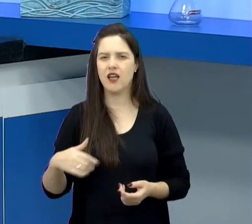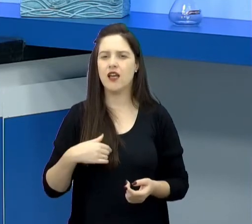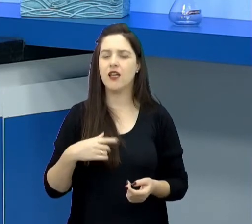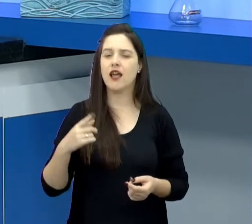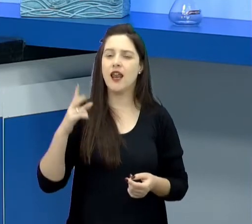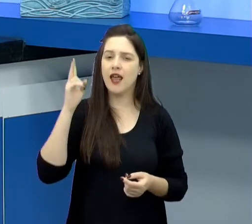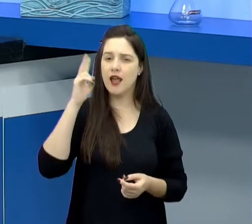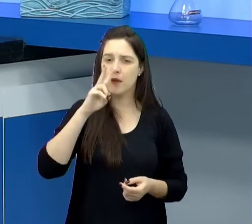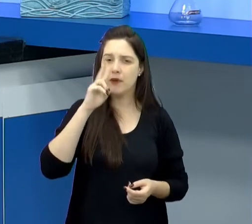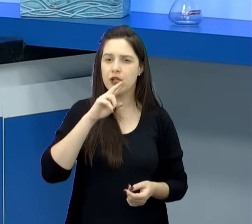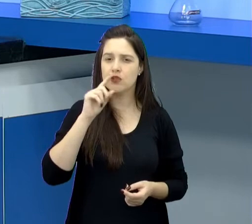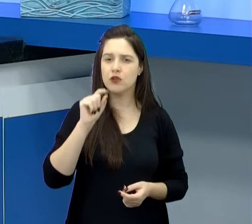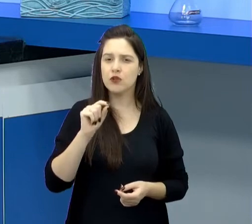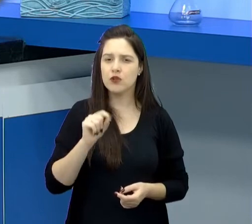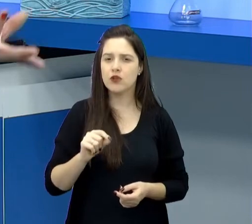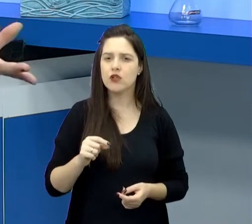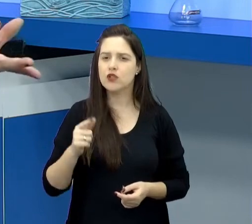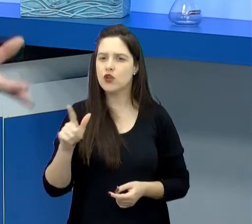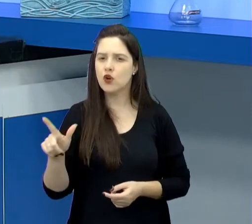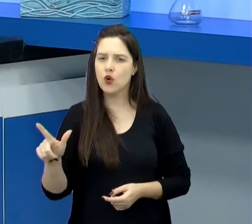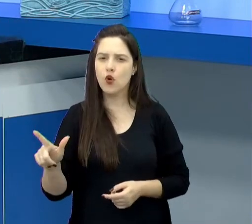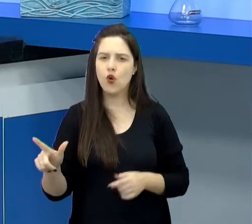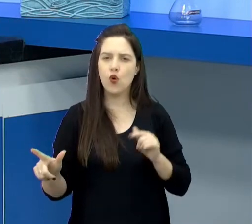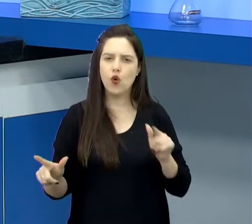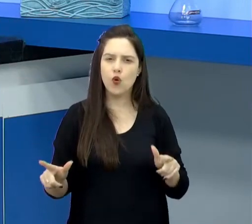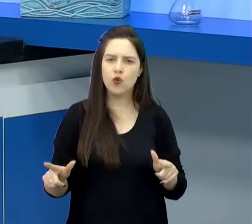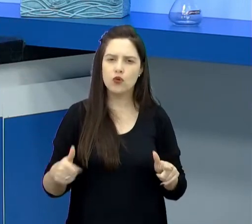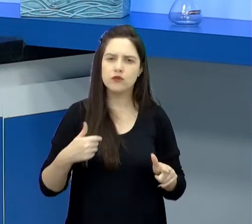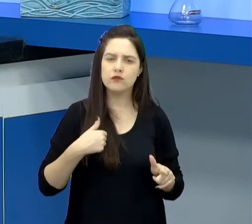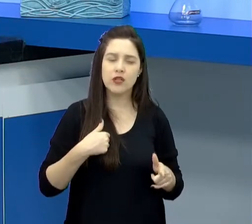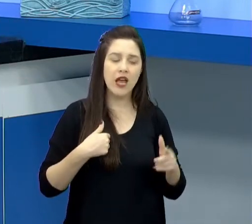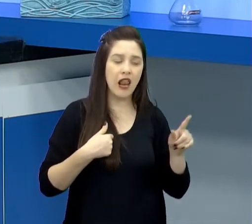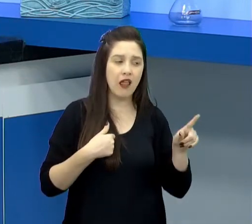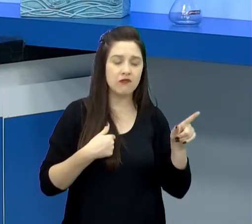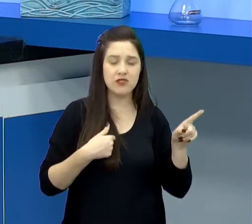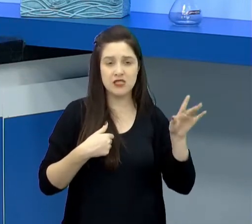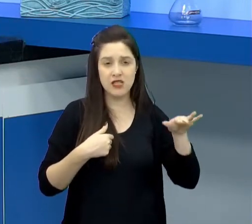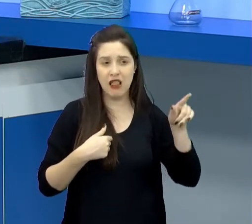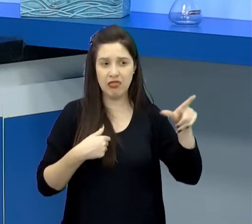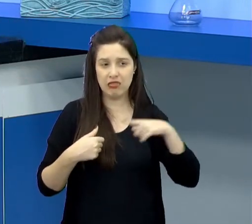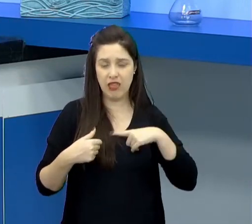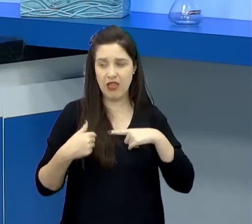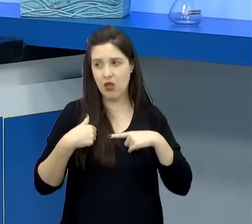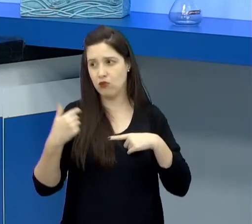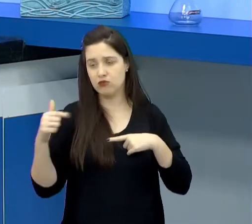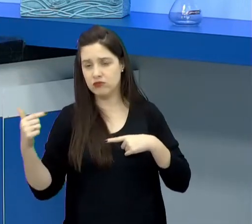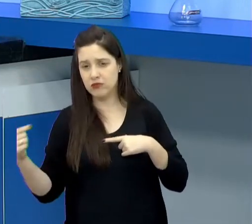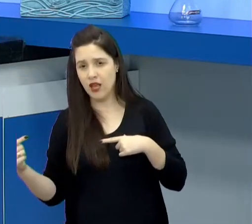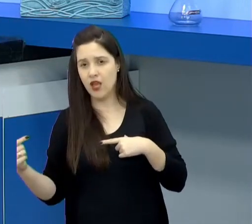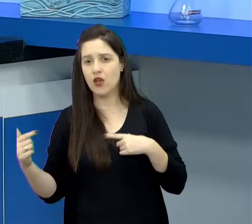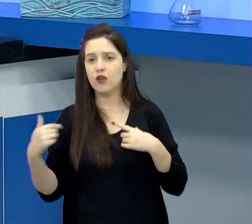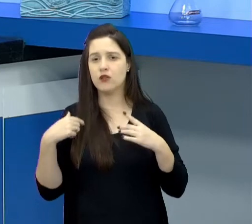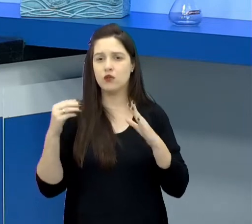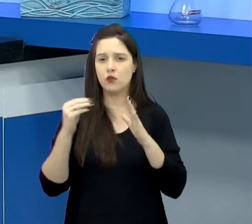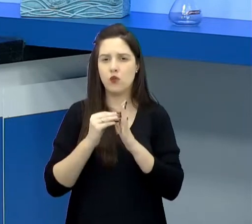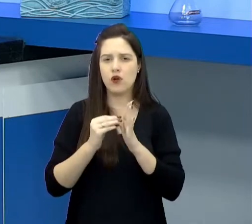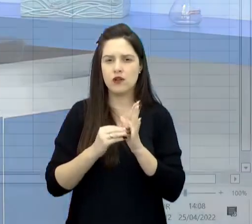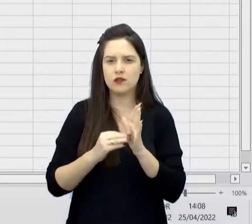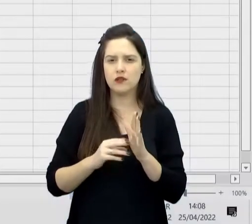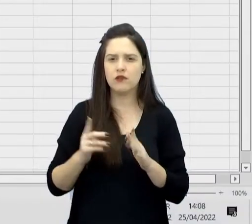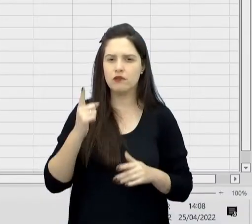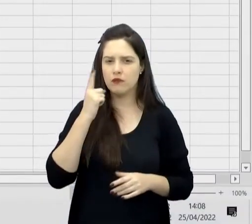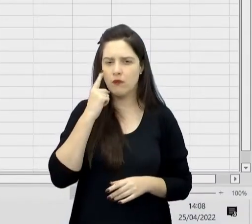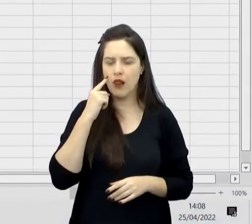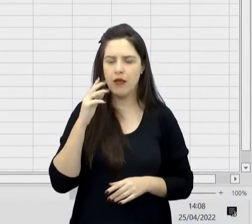Lembrando que a especificidade é outra, né? A Silene tem 2 filhos e eu não tenho. Então vamos ver aí como vai sair esse orçamento. Vamos lá